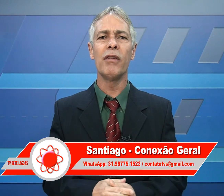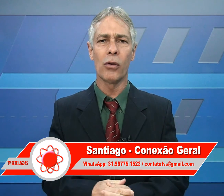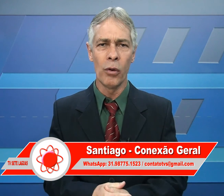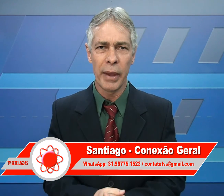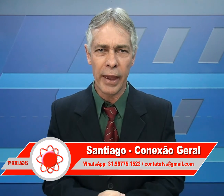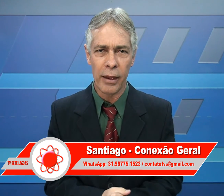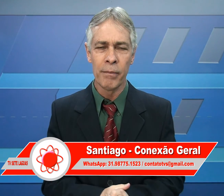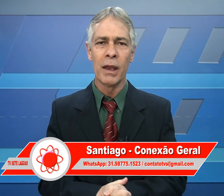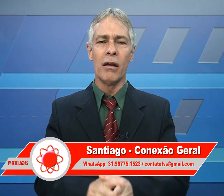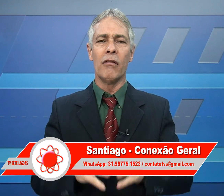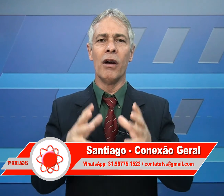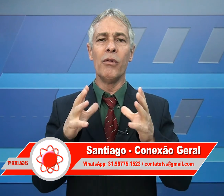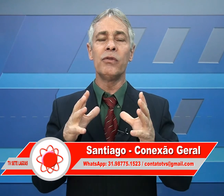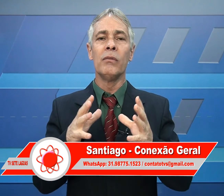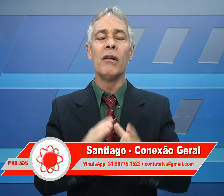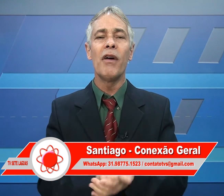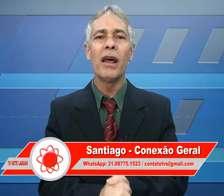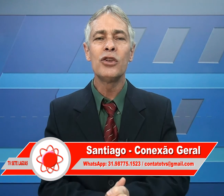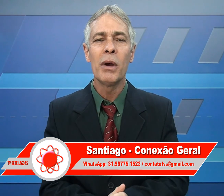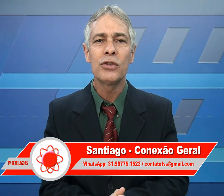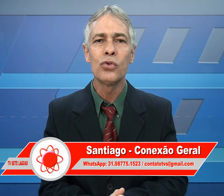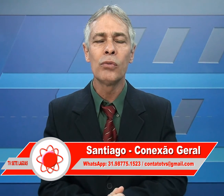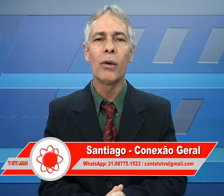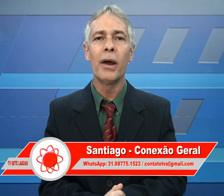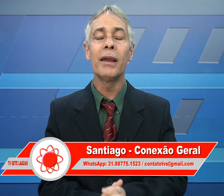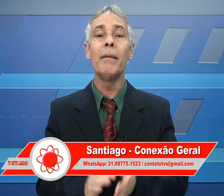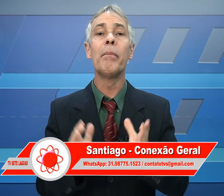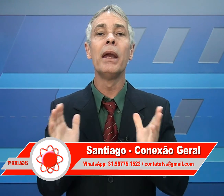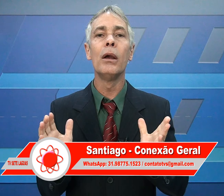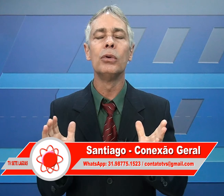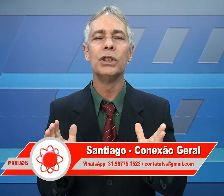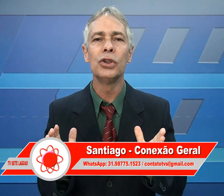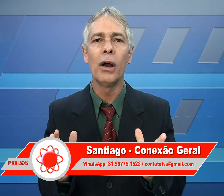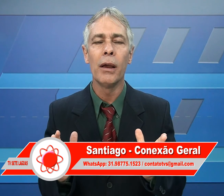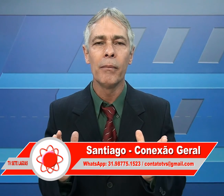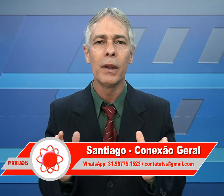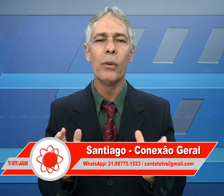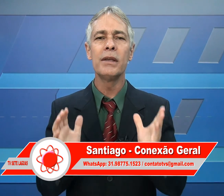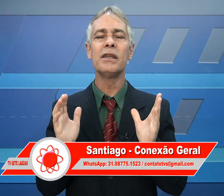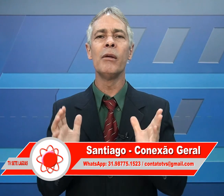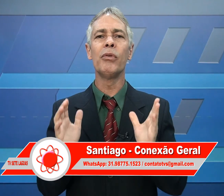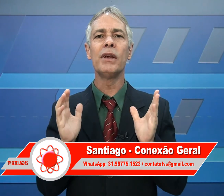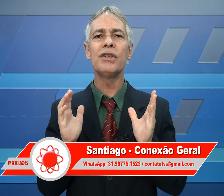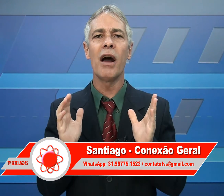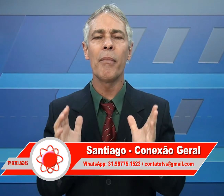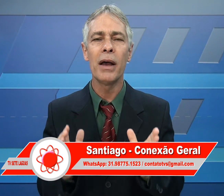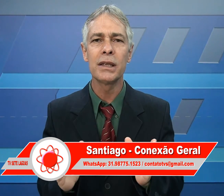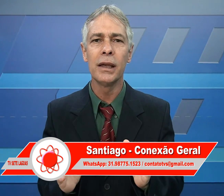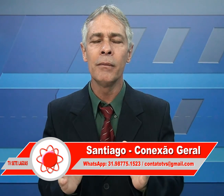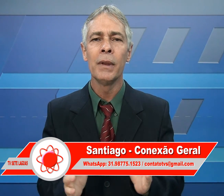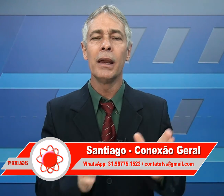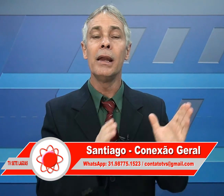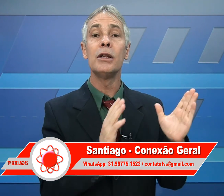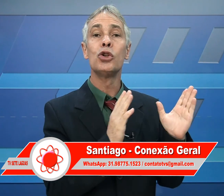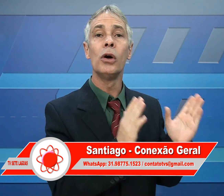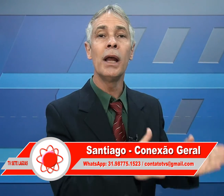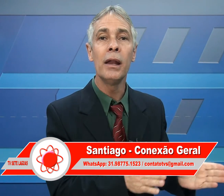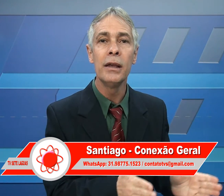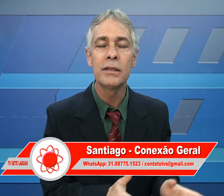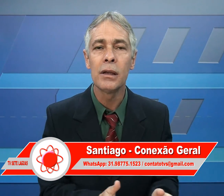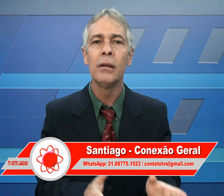pela TV Com BR. Vamos falar de um assunto agora que é emprego, gente. Olha, o exemplo desse rapaz aí. Ele